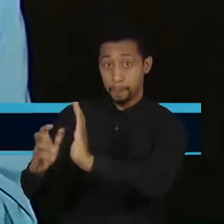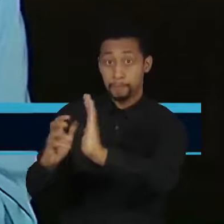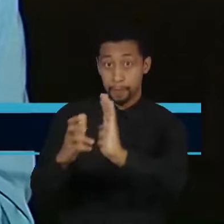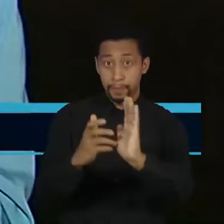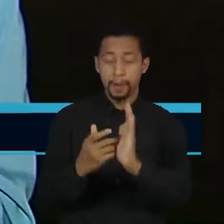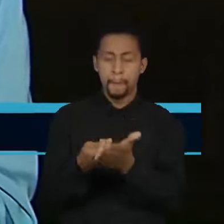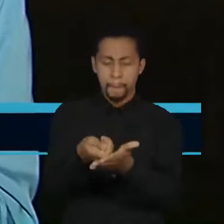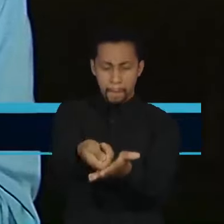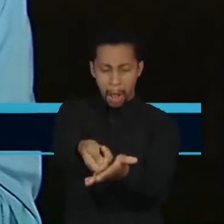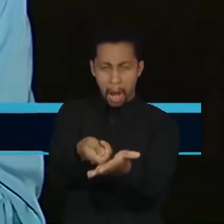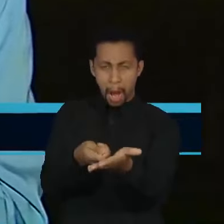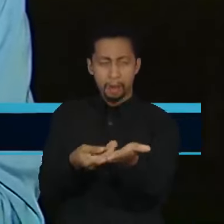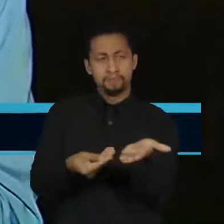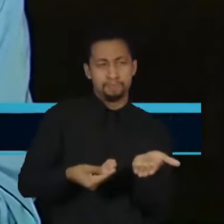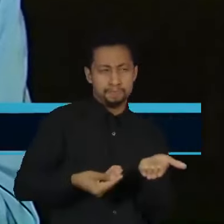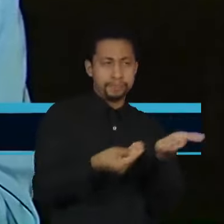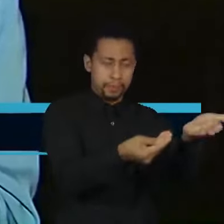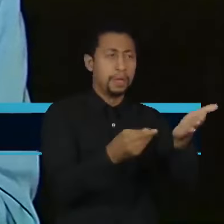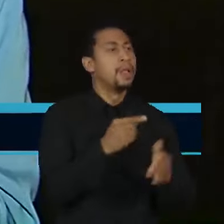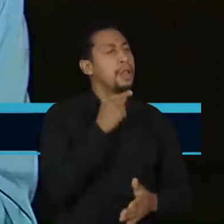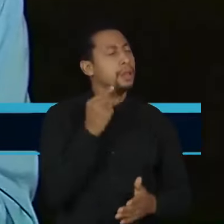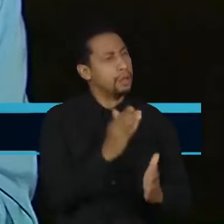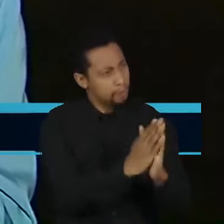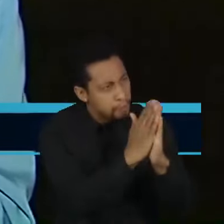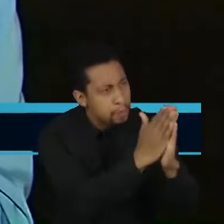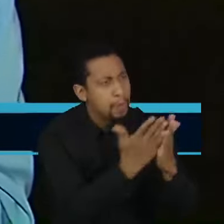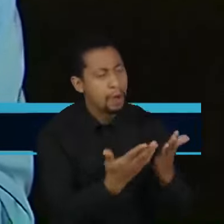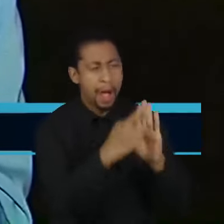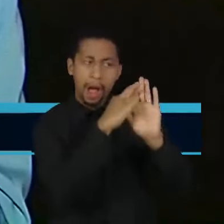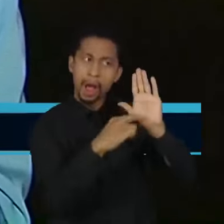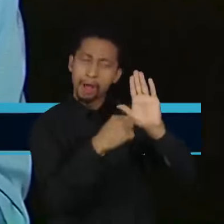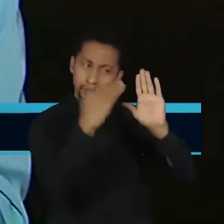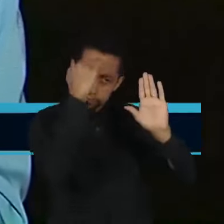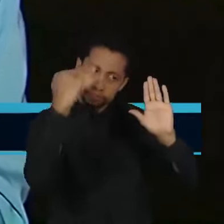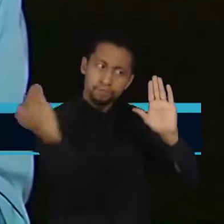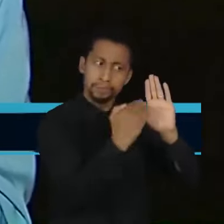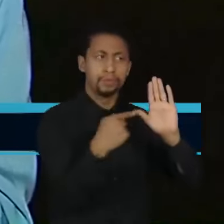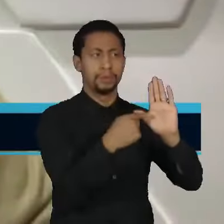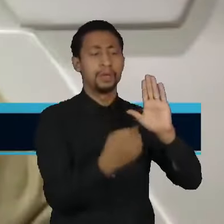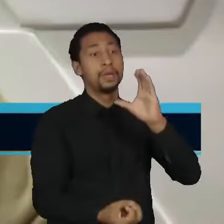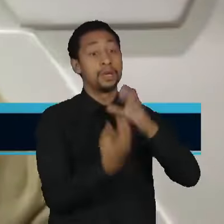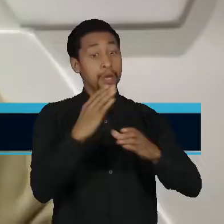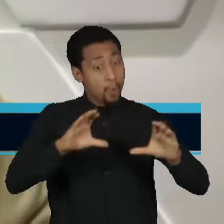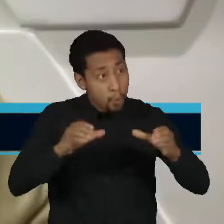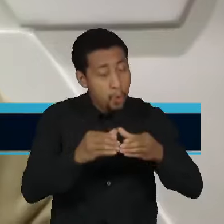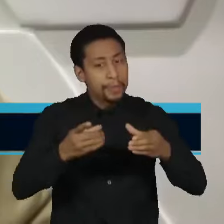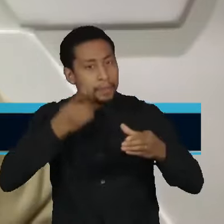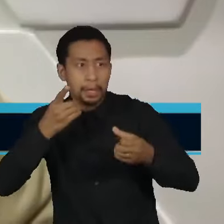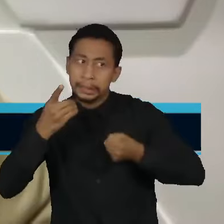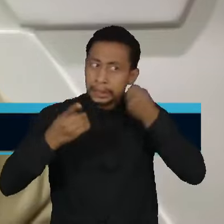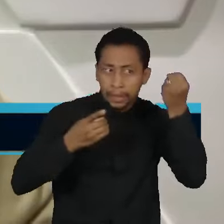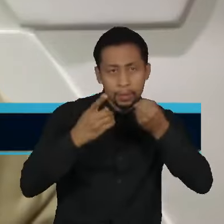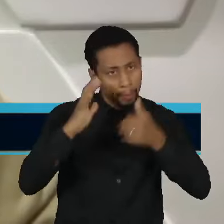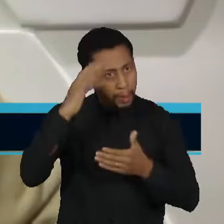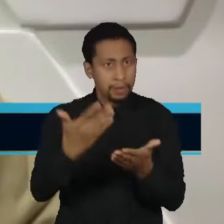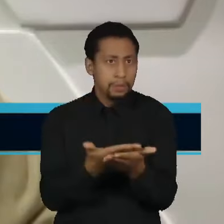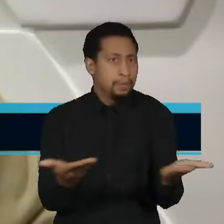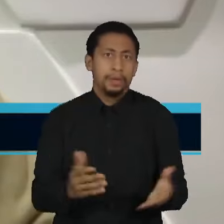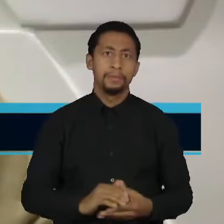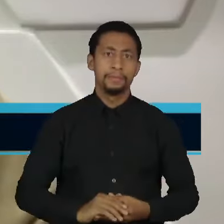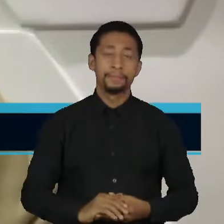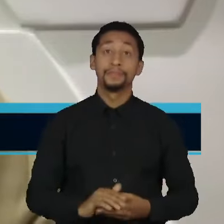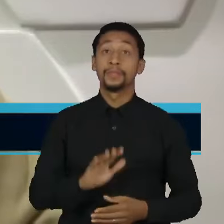para que Lira siga o regimento interno da casa e crie uma comissão especial sobre o tema ser é muito mais interessante que nós víssemos